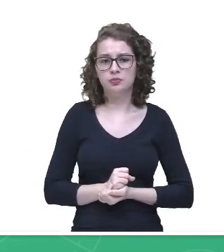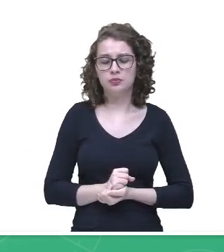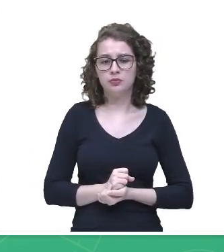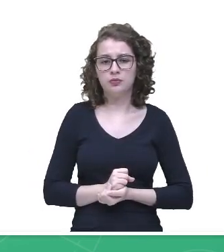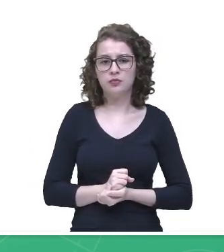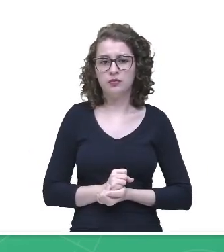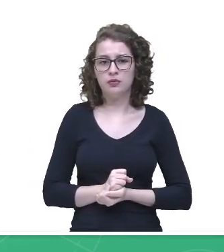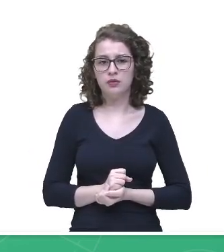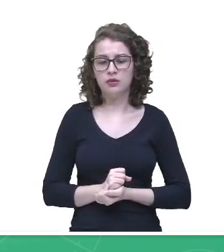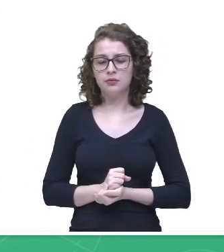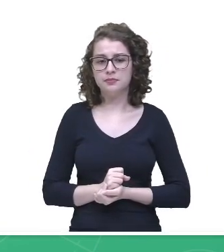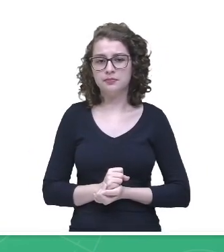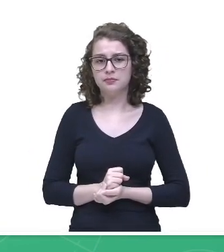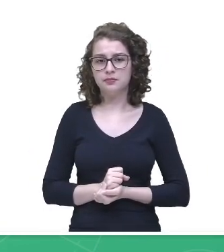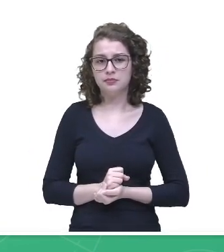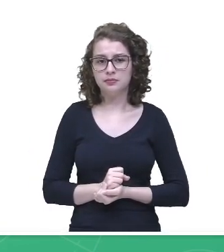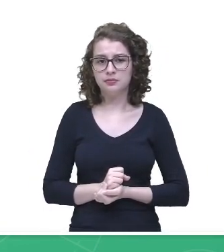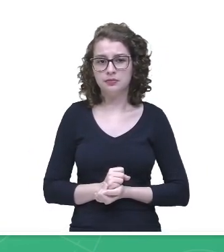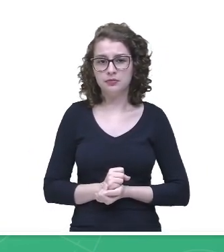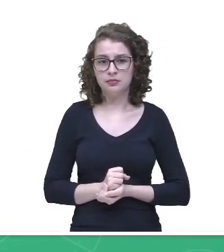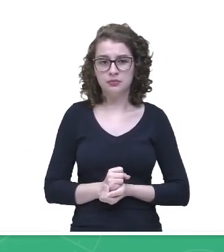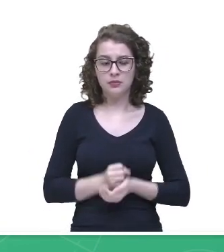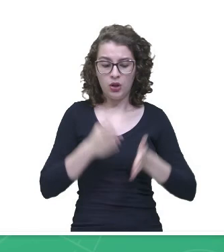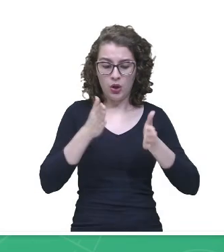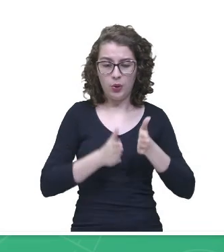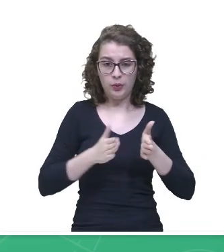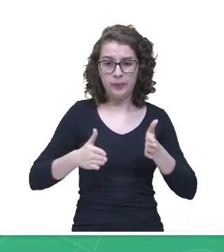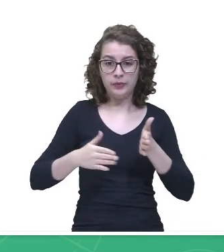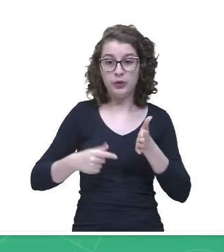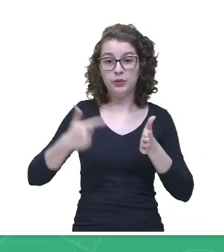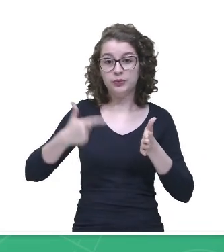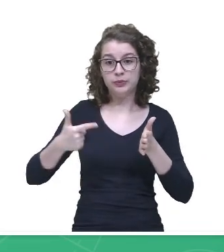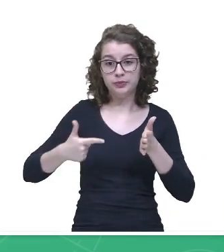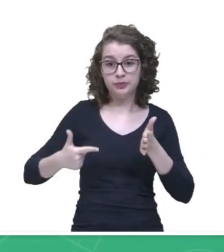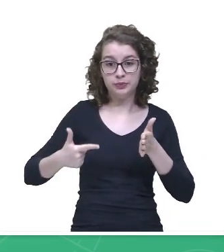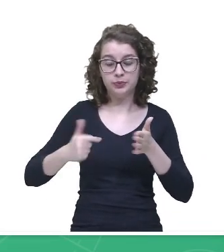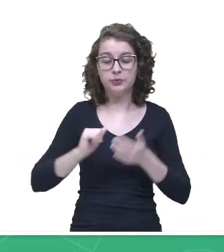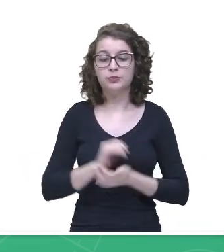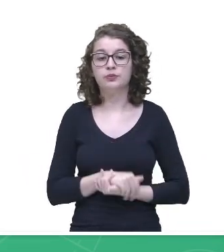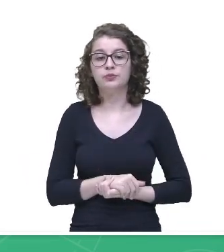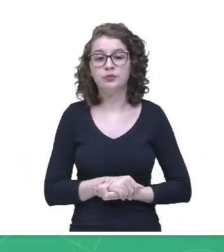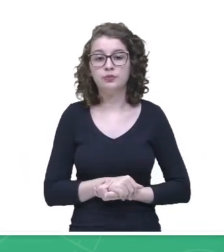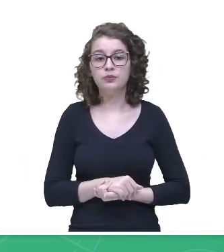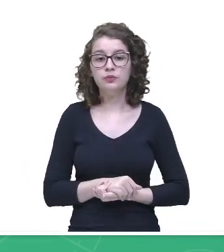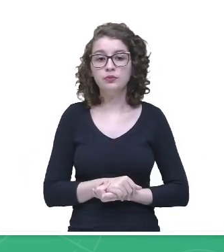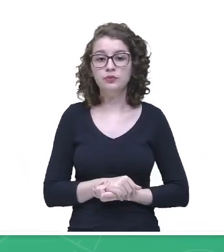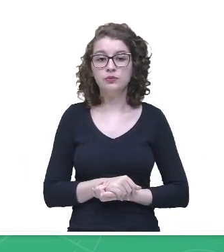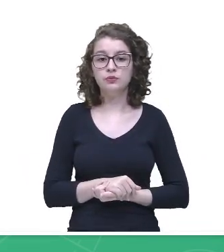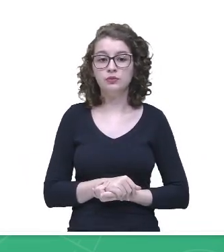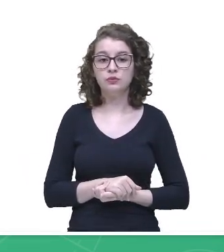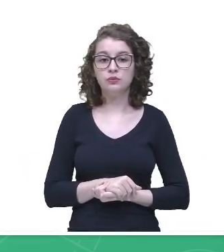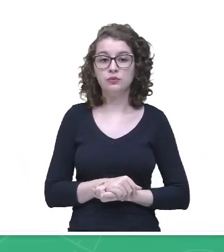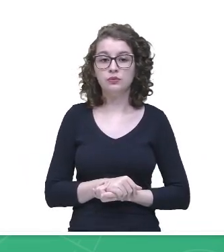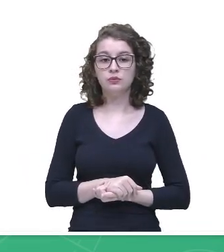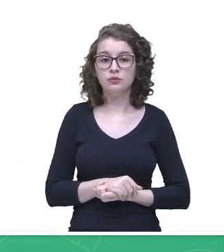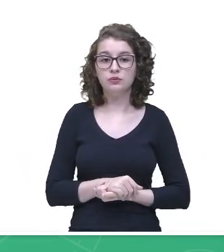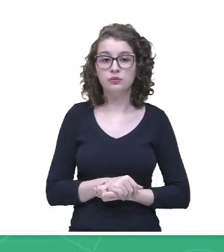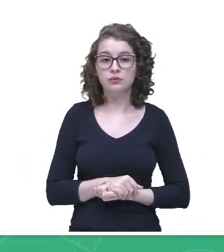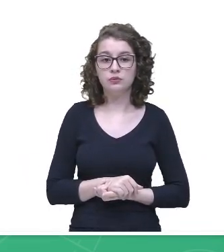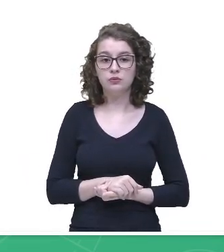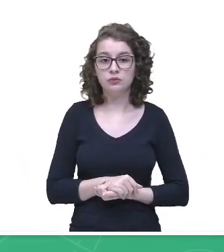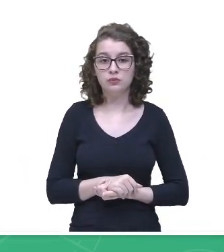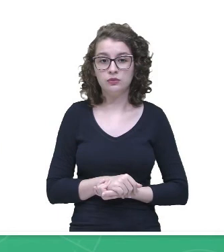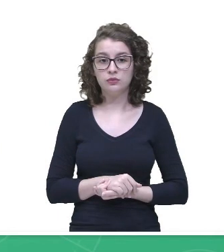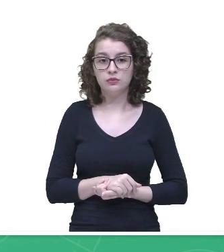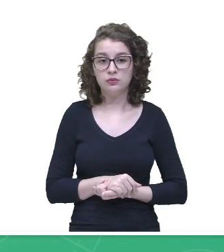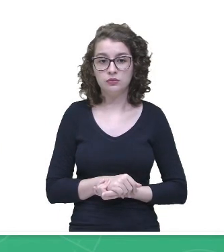disso, outro setor da economia, a gente vai citar aí os setores secundário